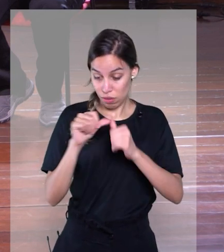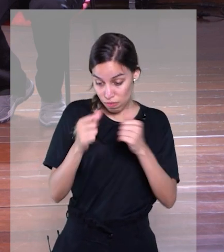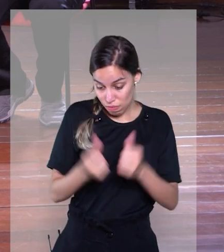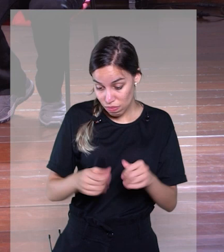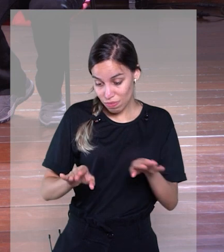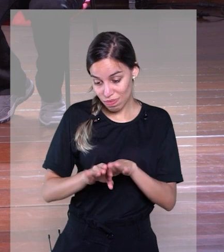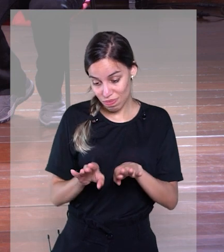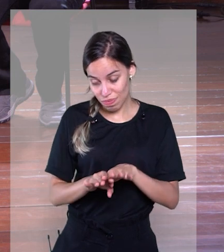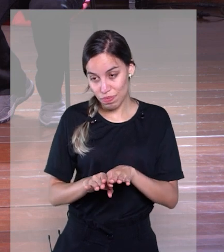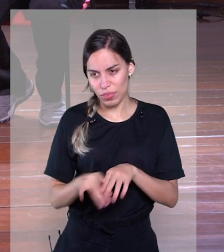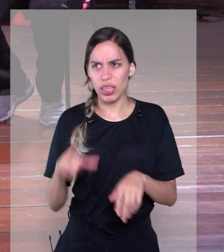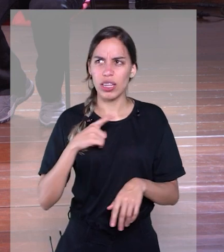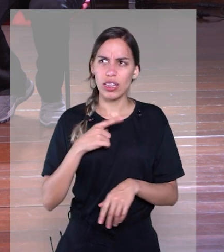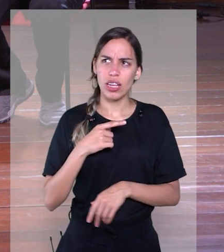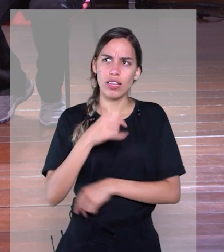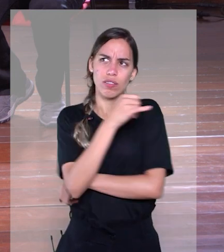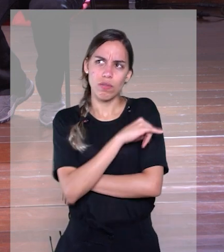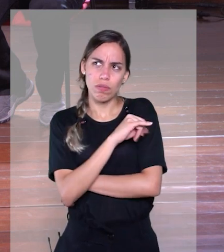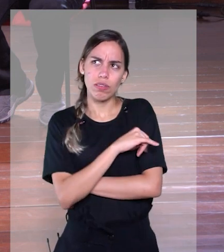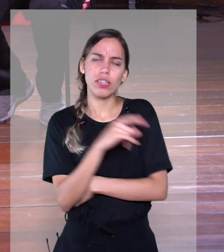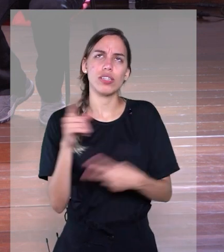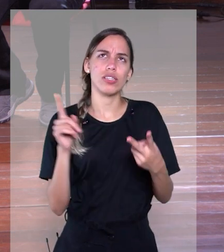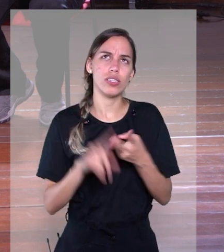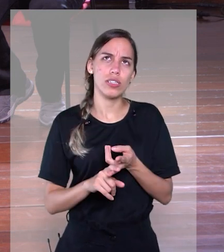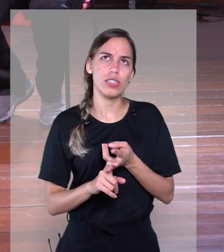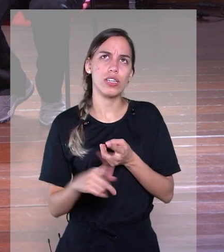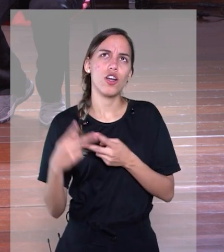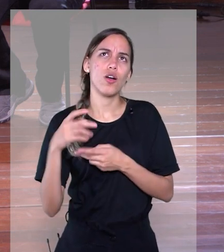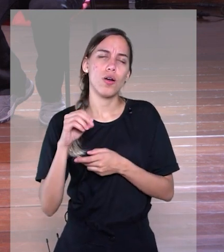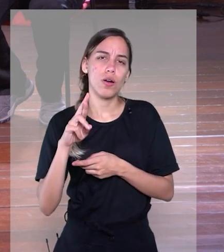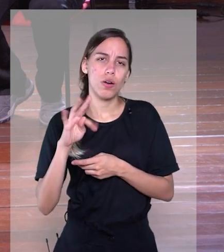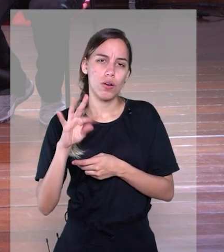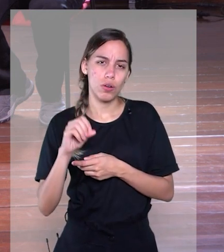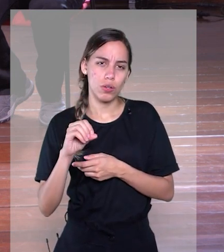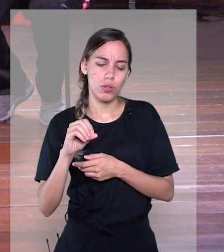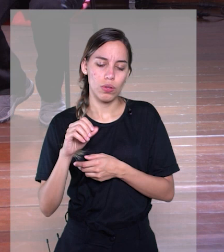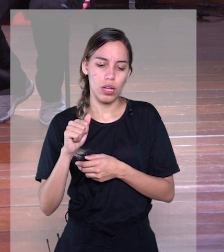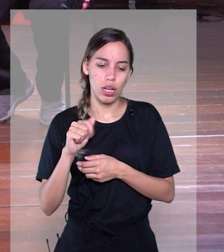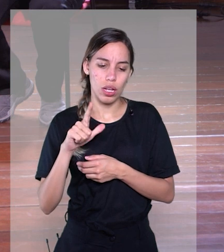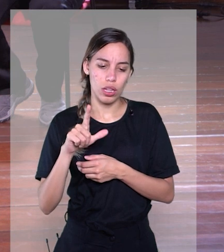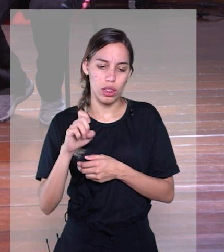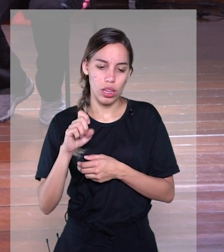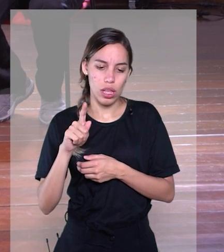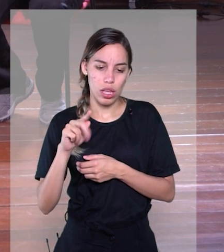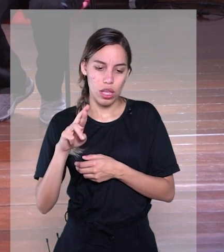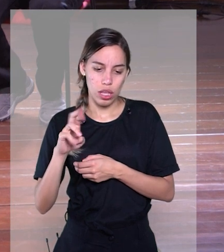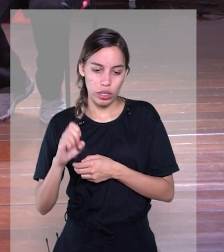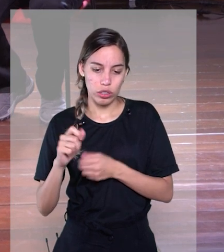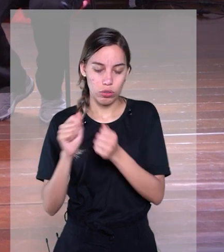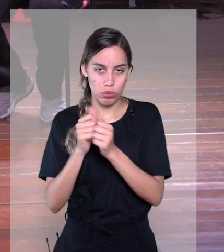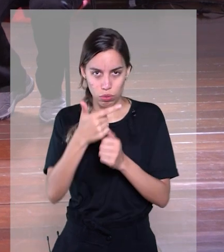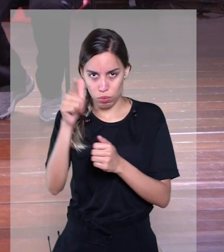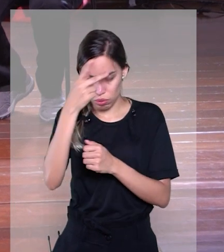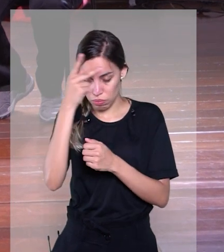Rio de Janeiro, em Porto Alegre tem uma estátua dele feita pelo Chico Stockinger junto com o Quintana.